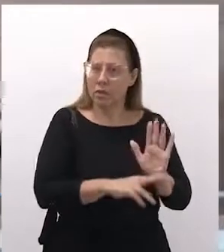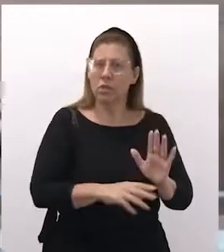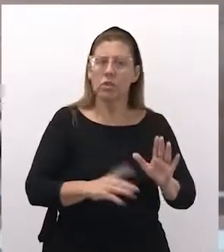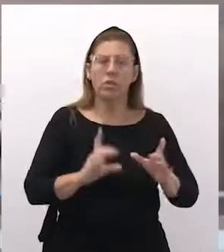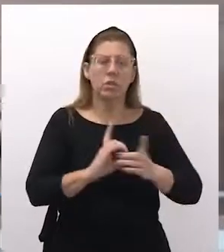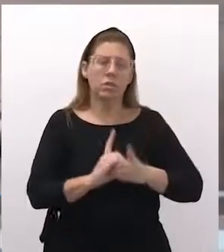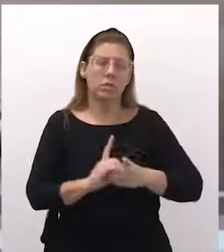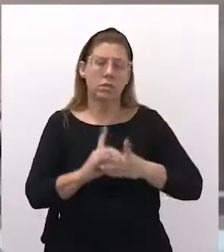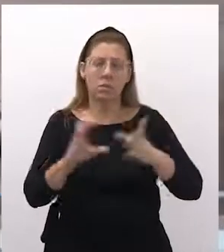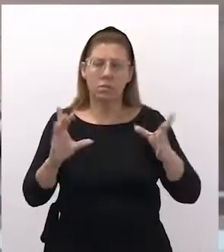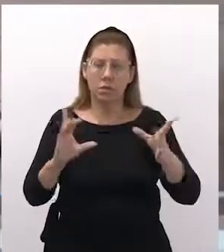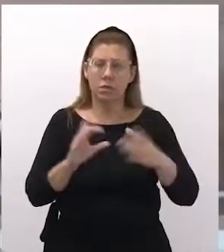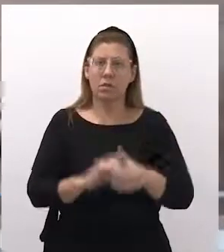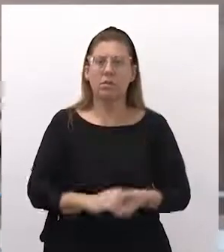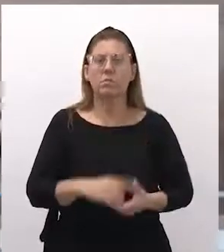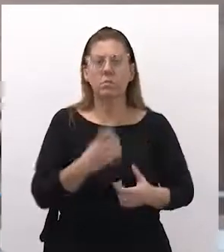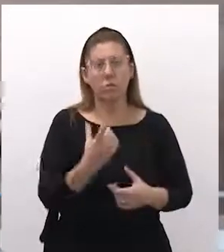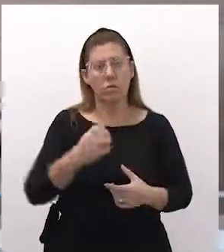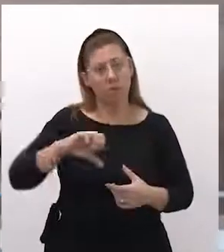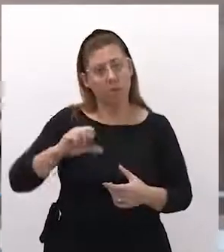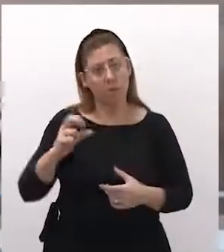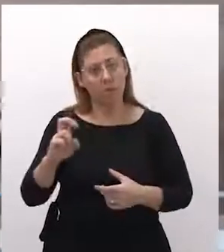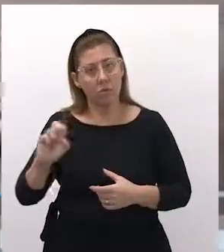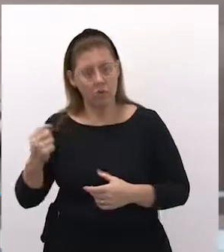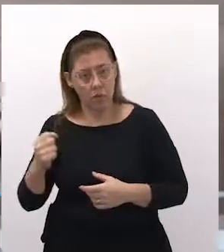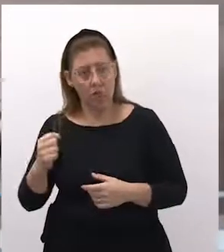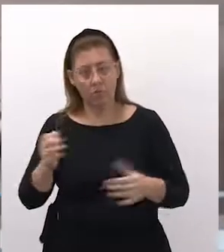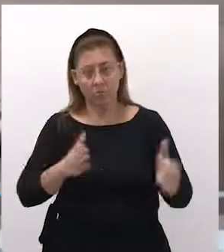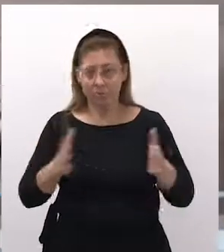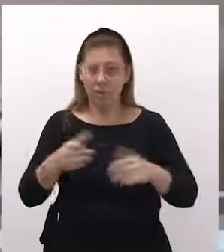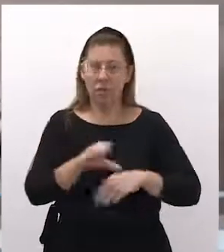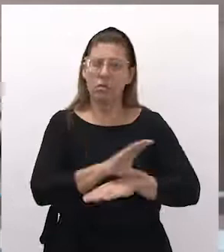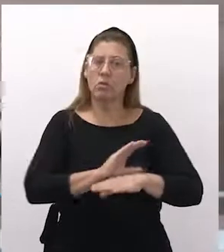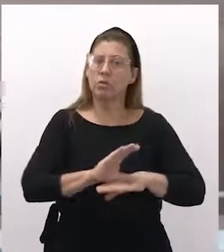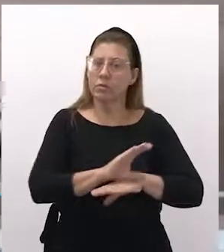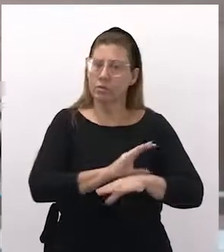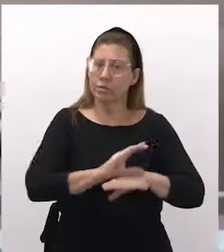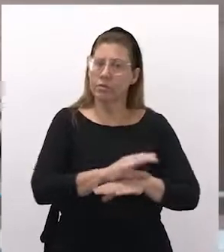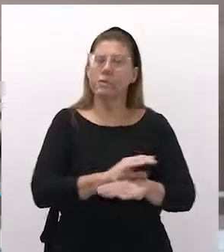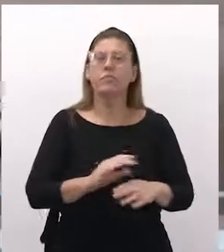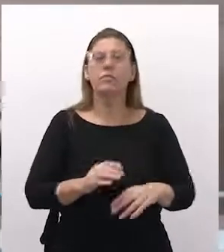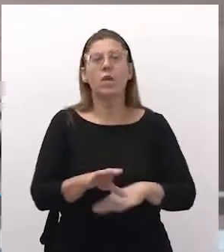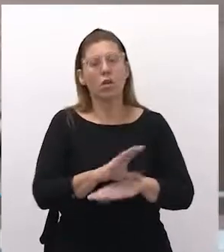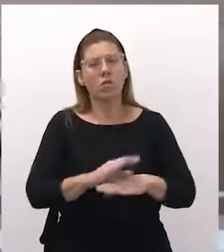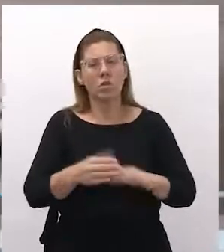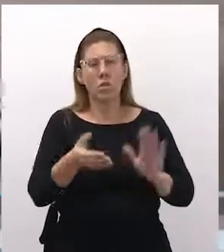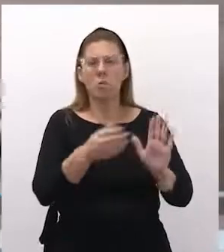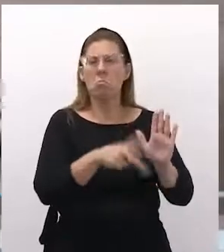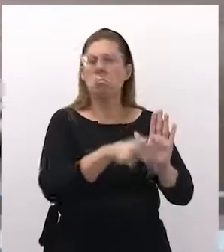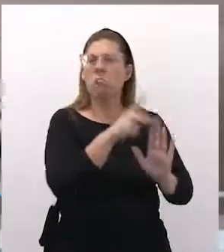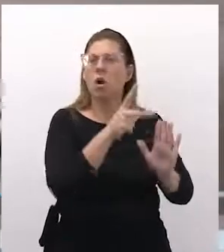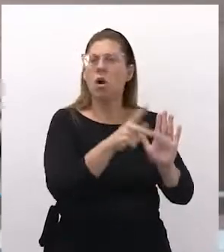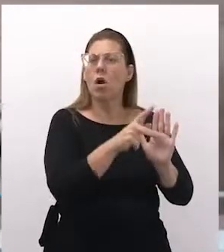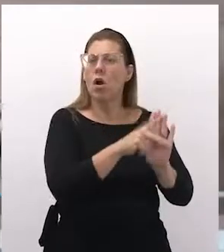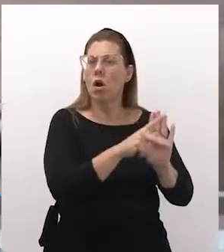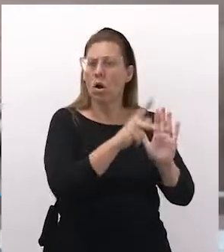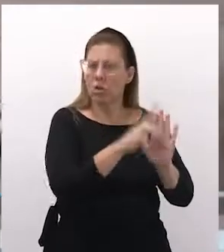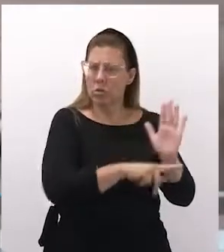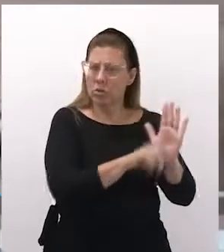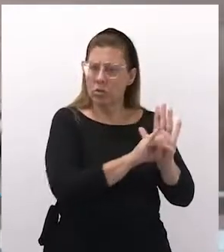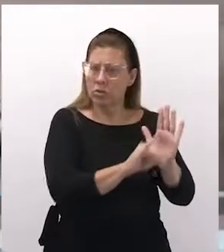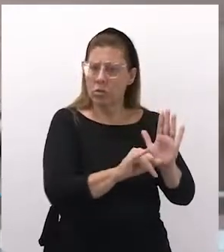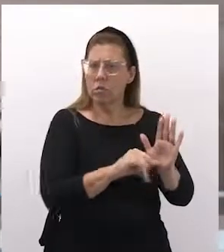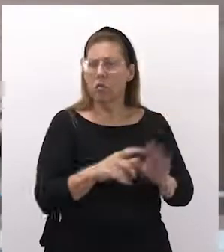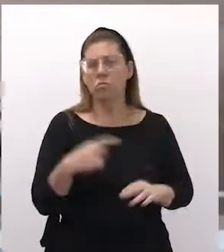em 1988, né? Que o marco é a Constituição. E a Constituição tem um projeto de nação, e eu acho que se a gente não